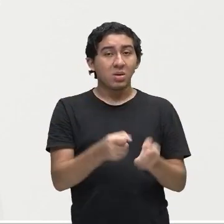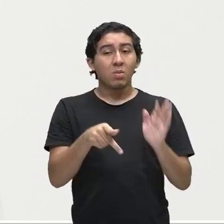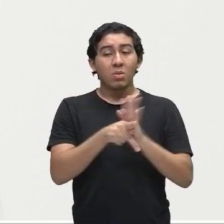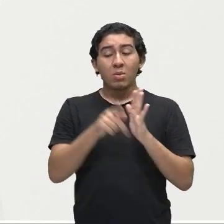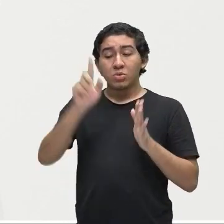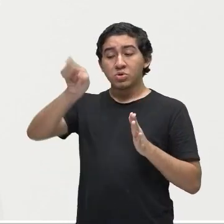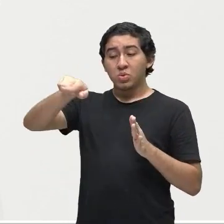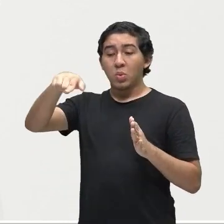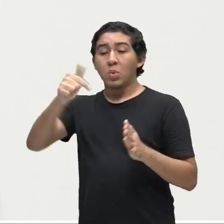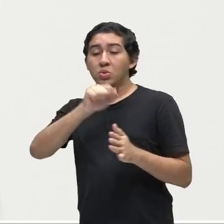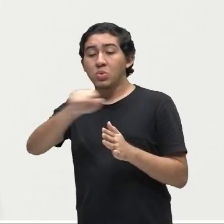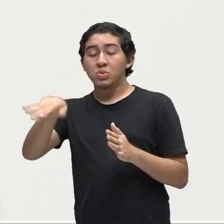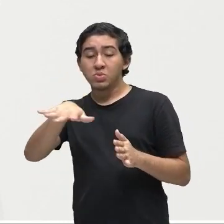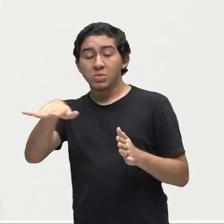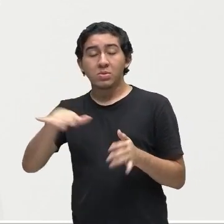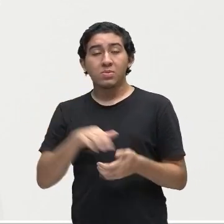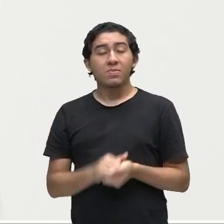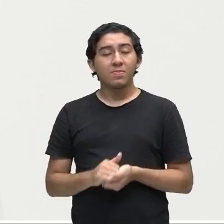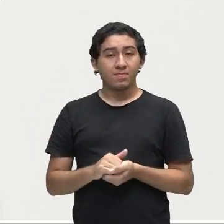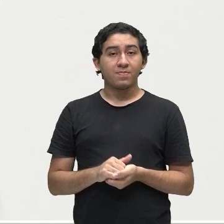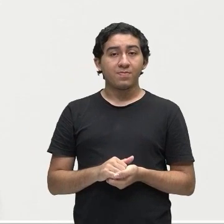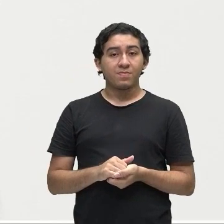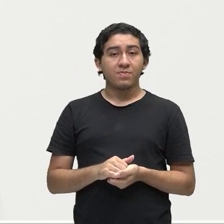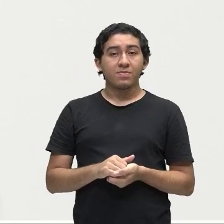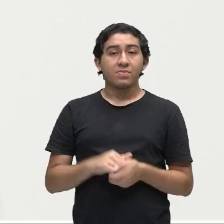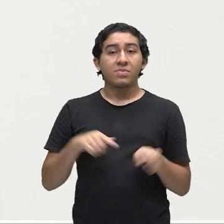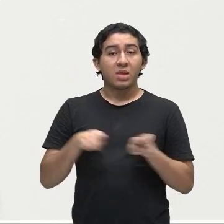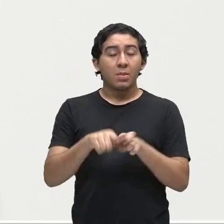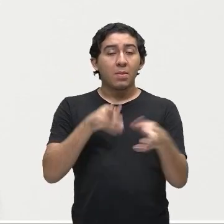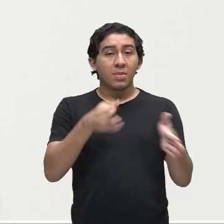Nós vamos ver que durante este período,